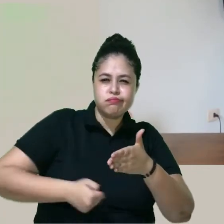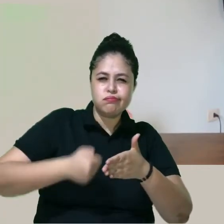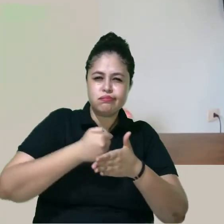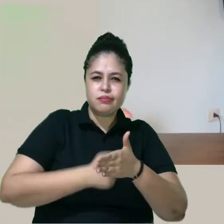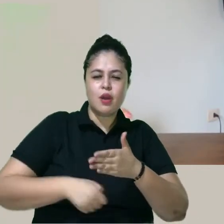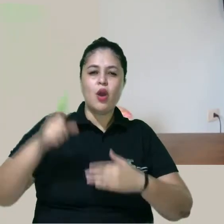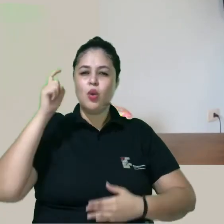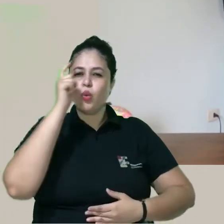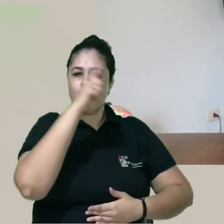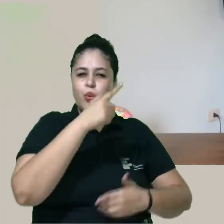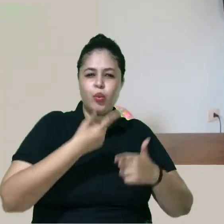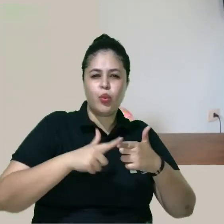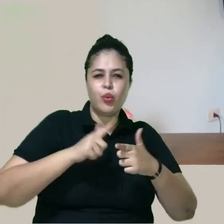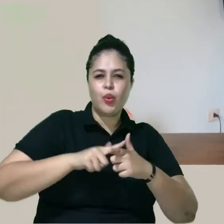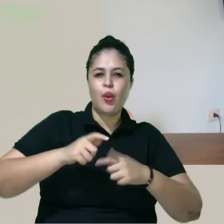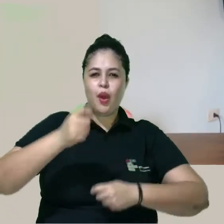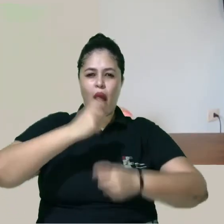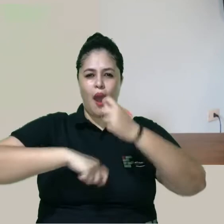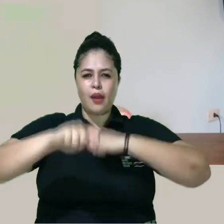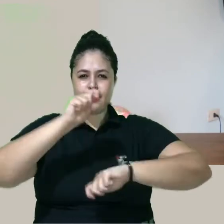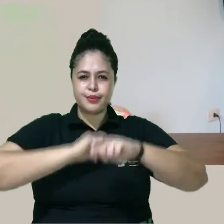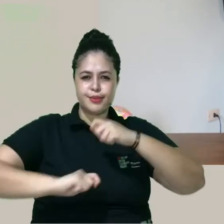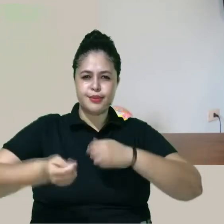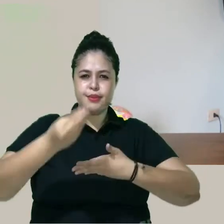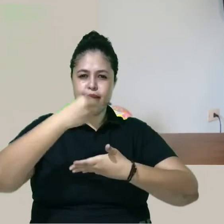econômica ao país.